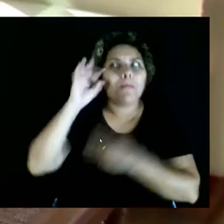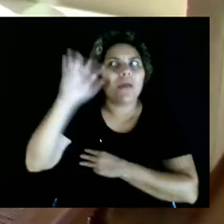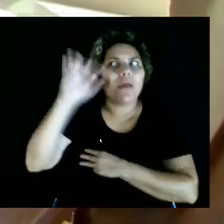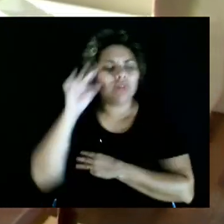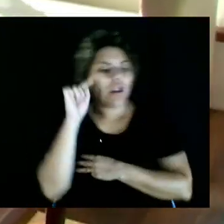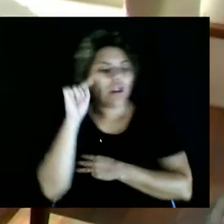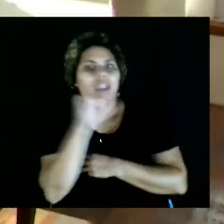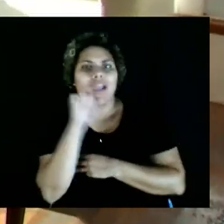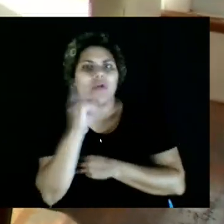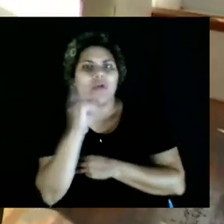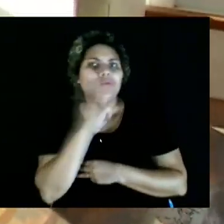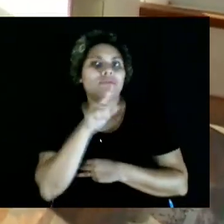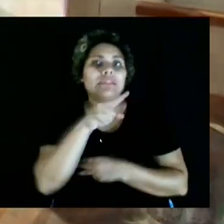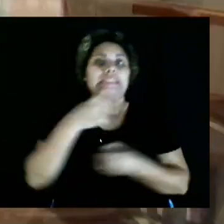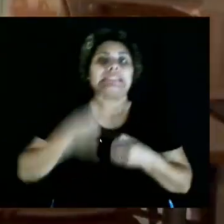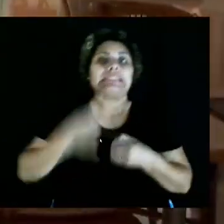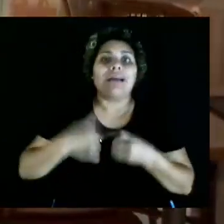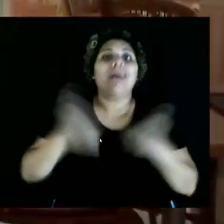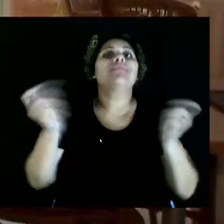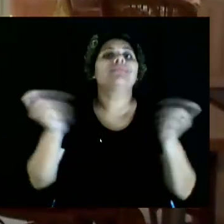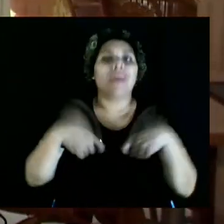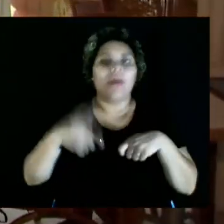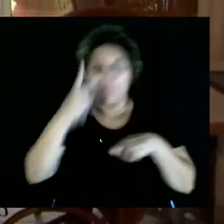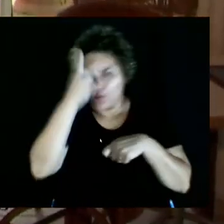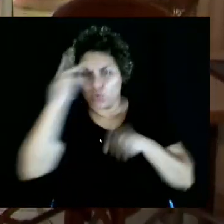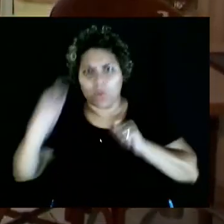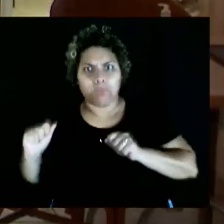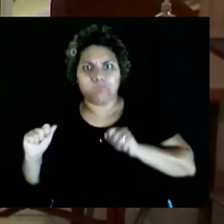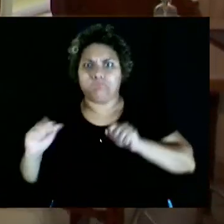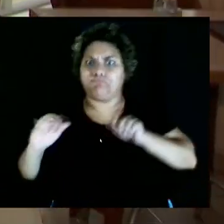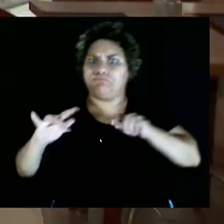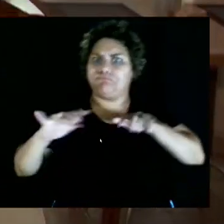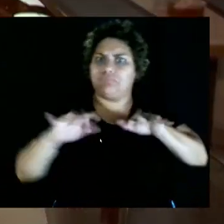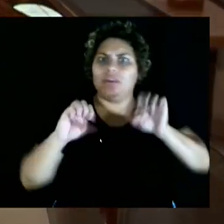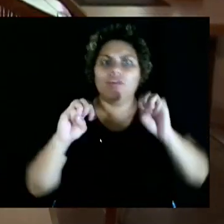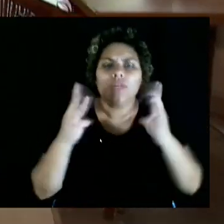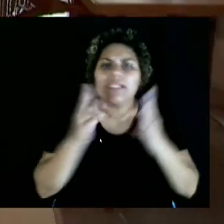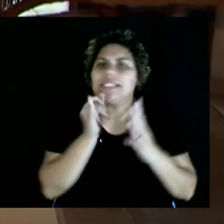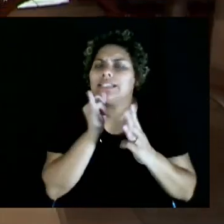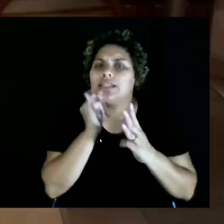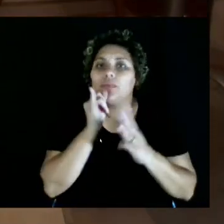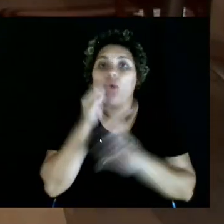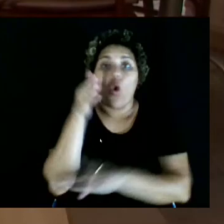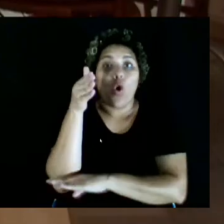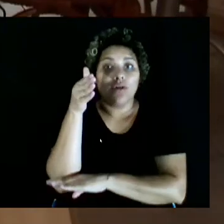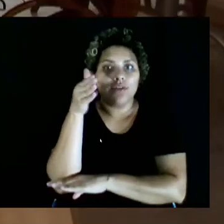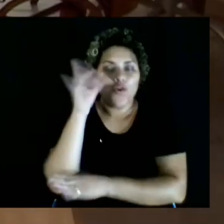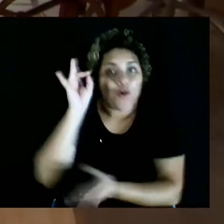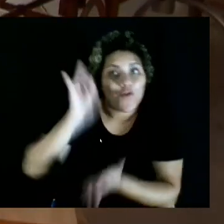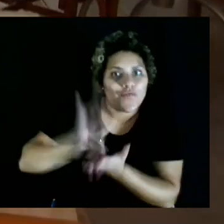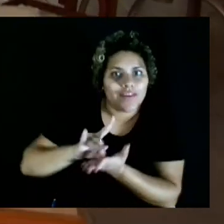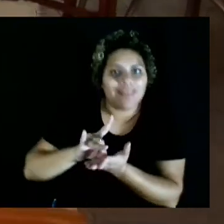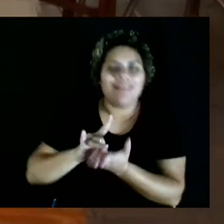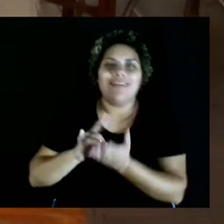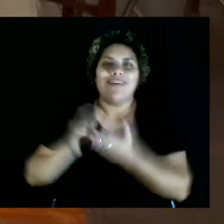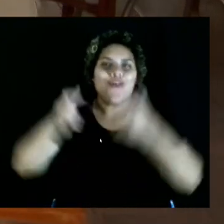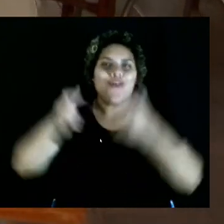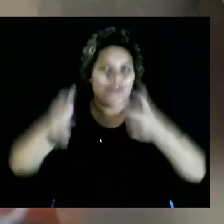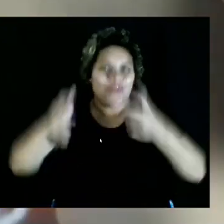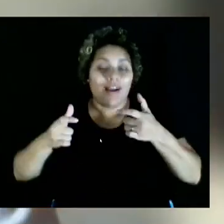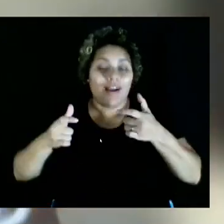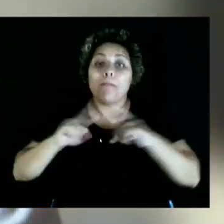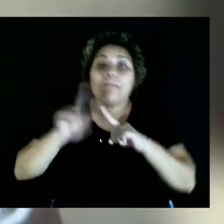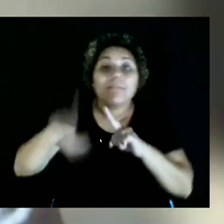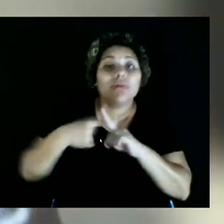uma cidade capaz de receber grandes eventos, não só no hotel oficial ou não no centro de convenções oficial, mas também que tenha uma rede hoteleira que consiga